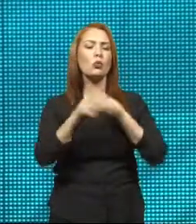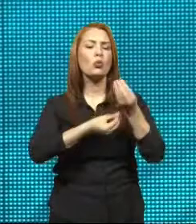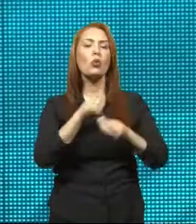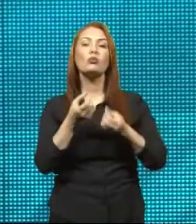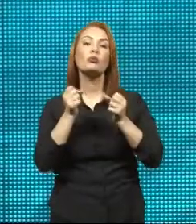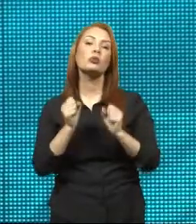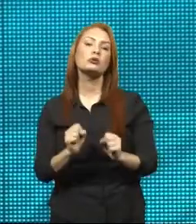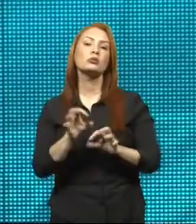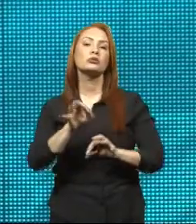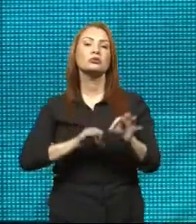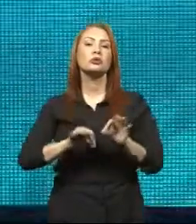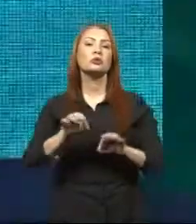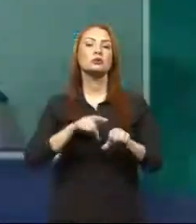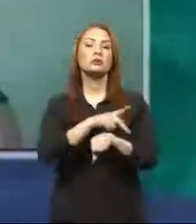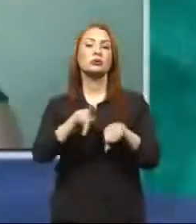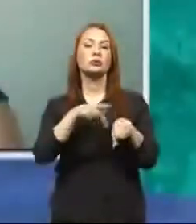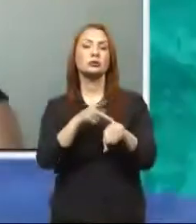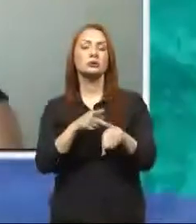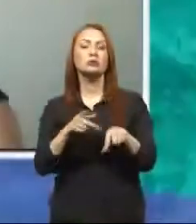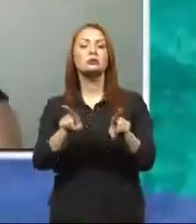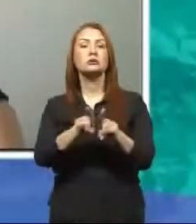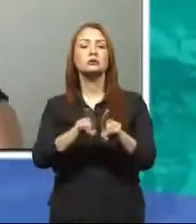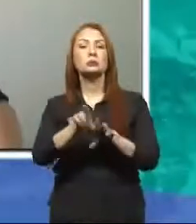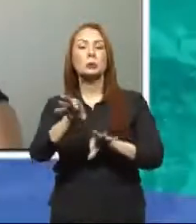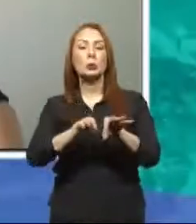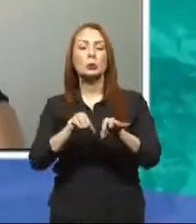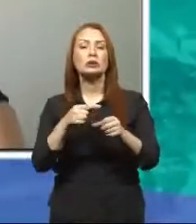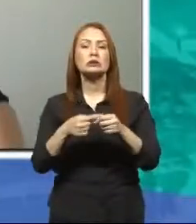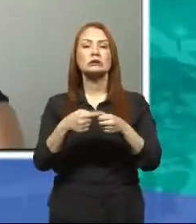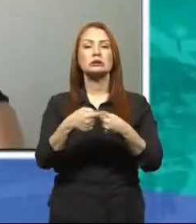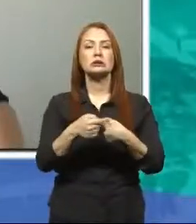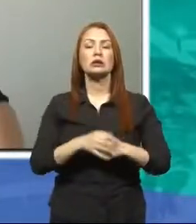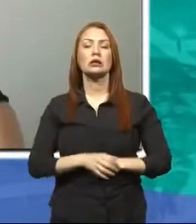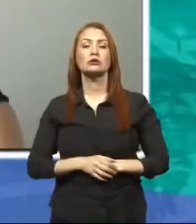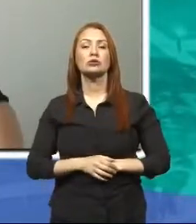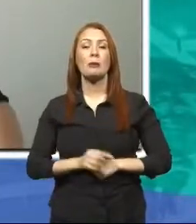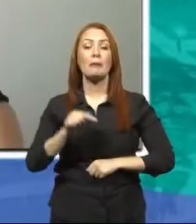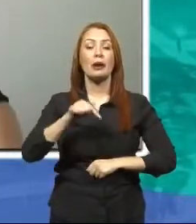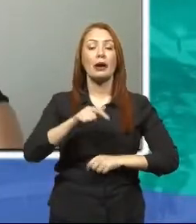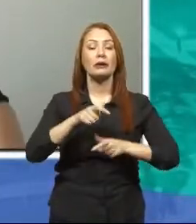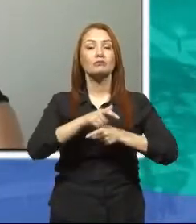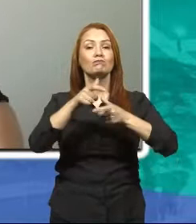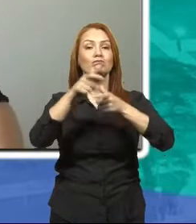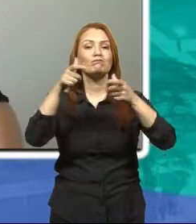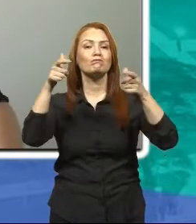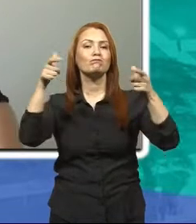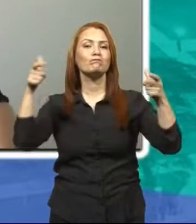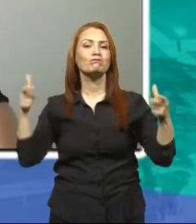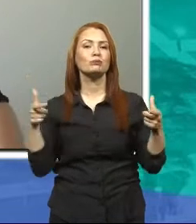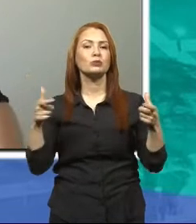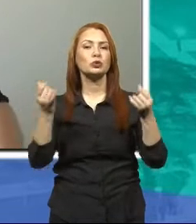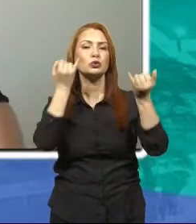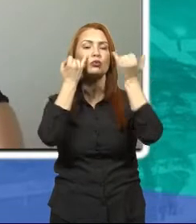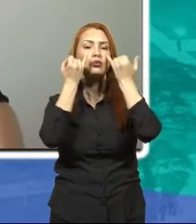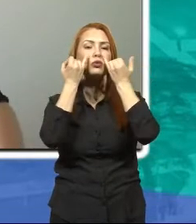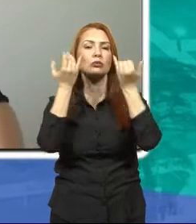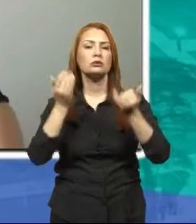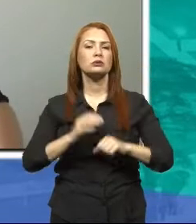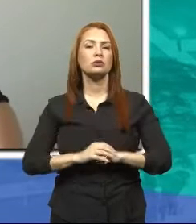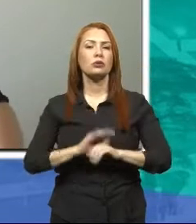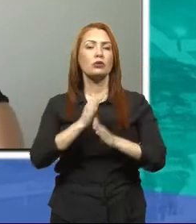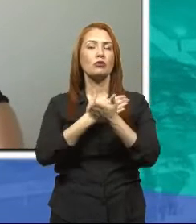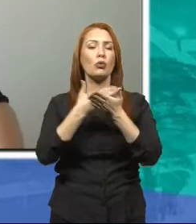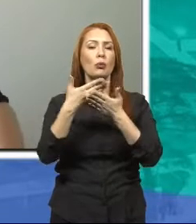nosso país e as nossas cidades para esse volume enorme e imenso de dados que vão começar